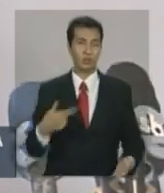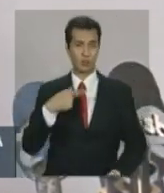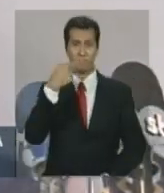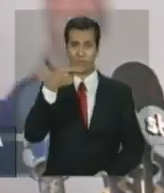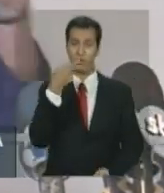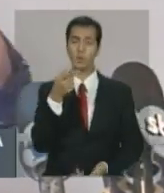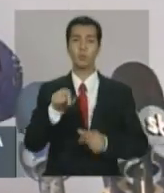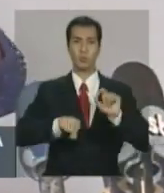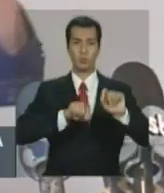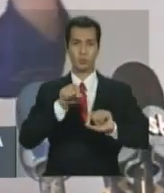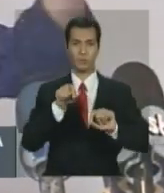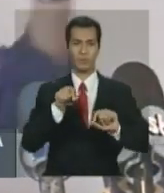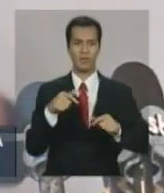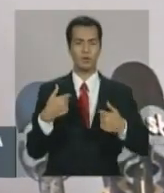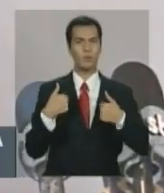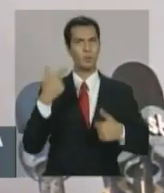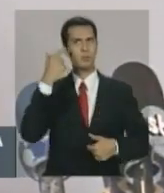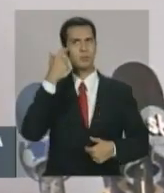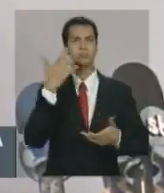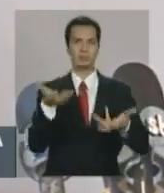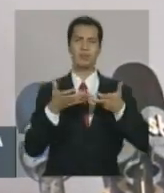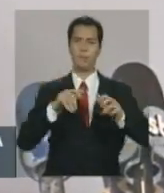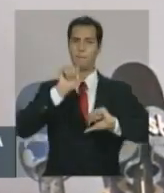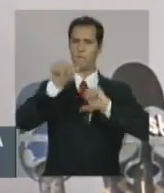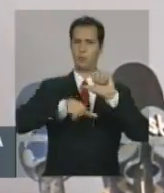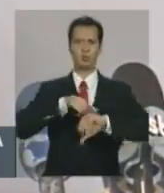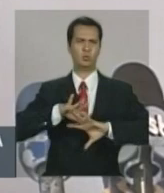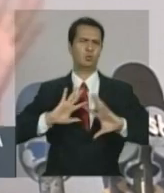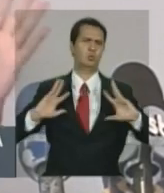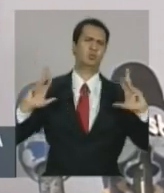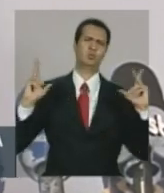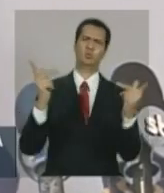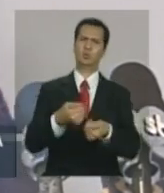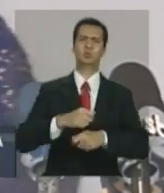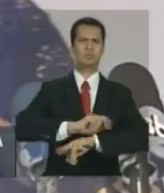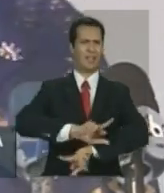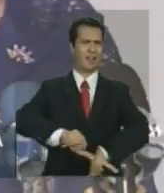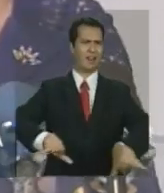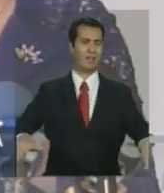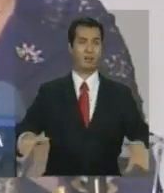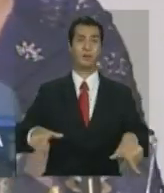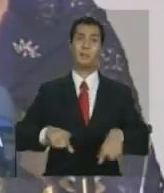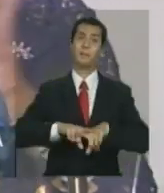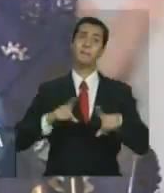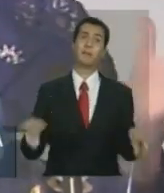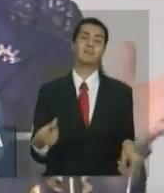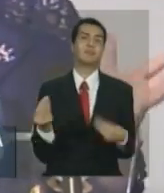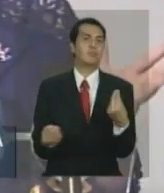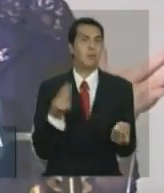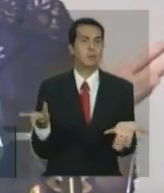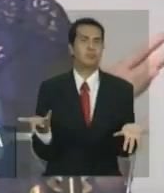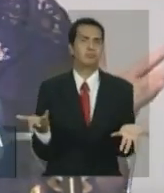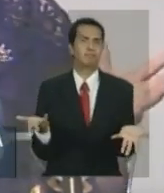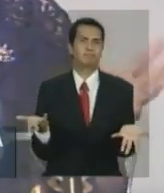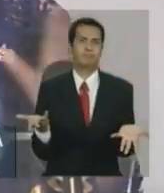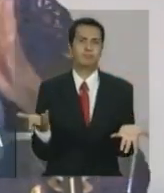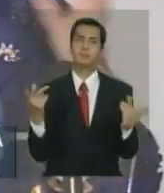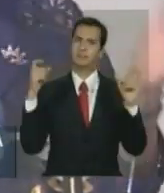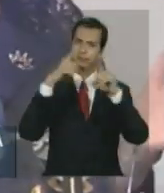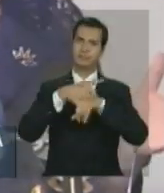seria melhor eu ter uma reforma global? Seria. Mas depende em que país.